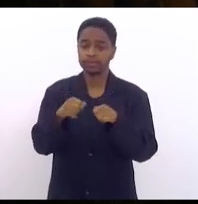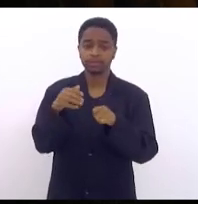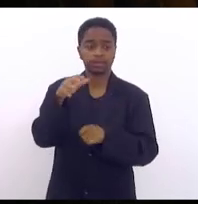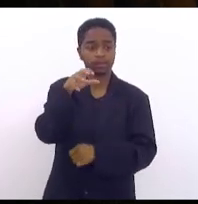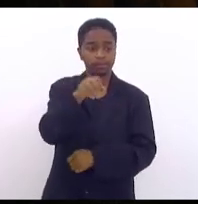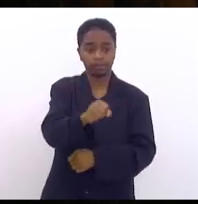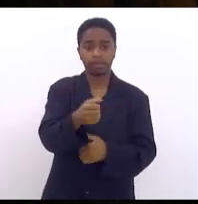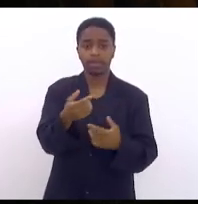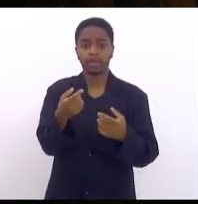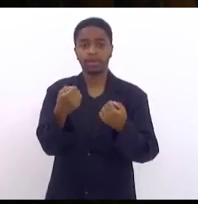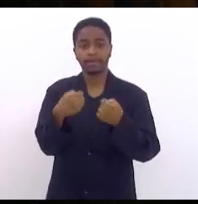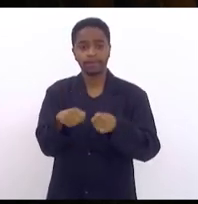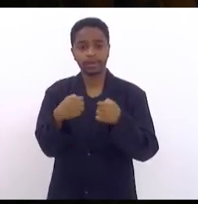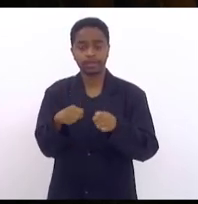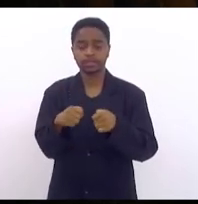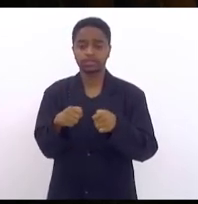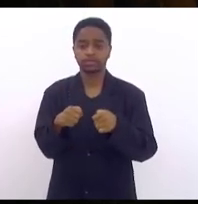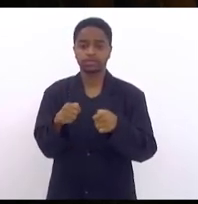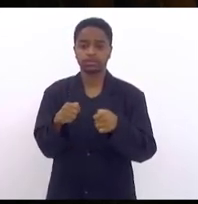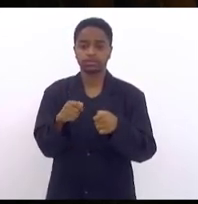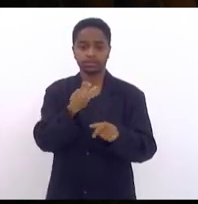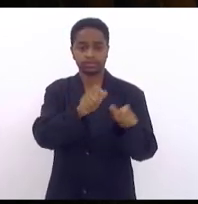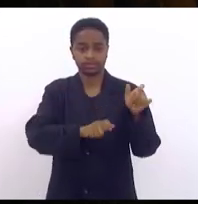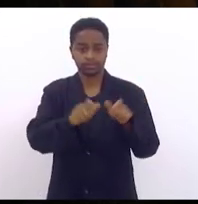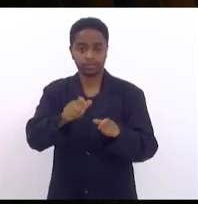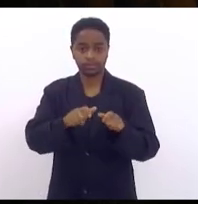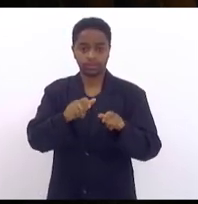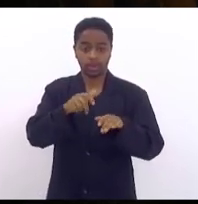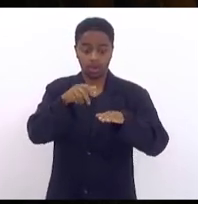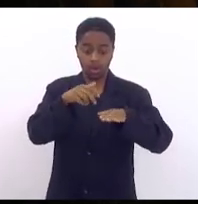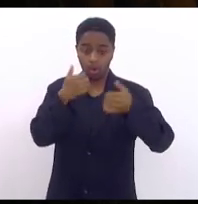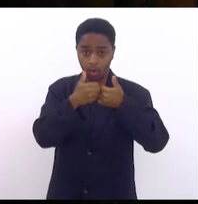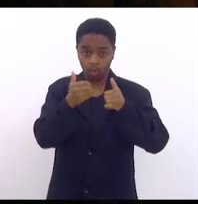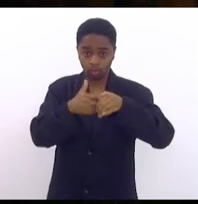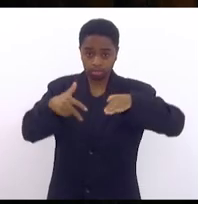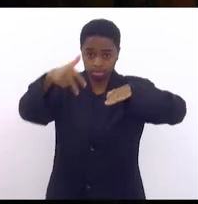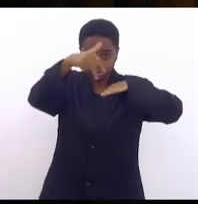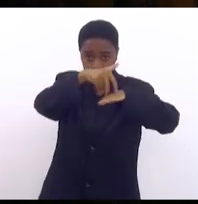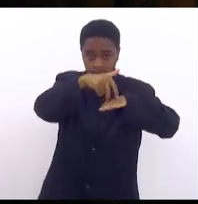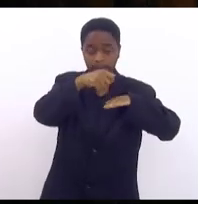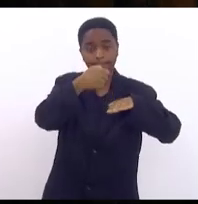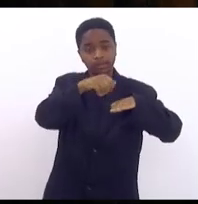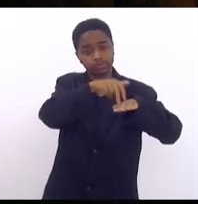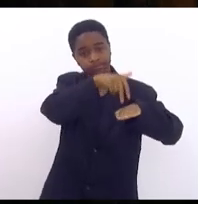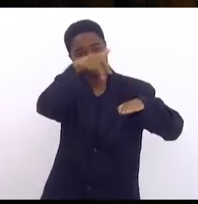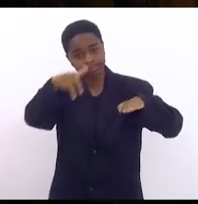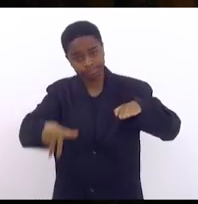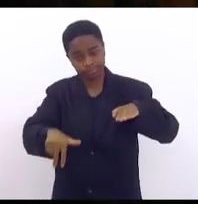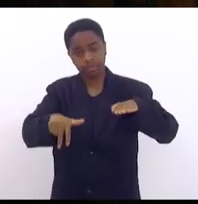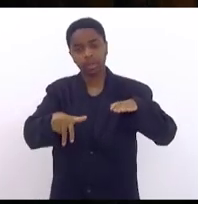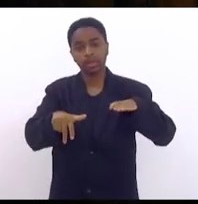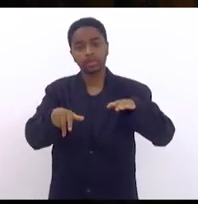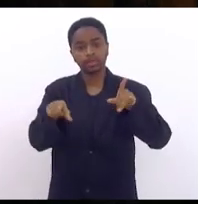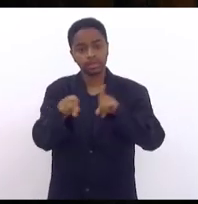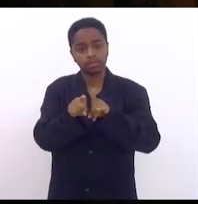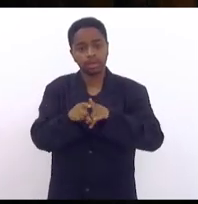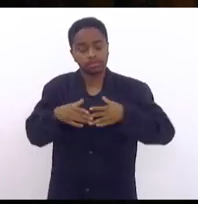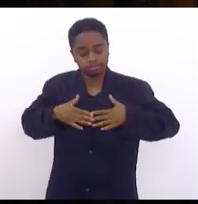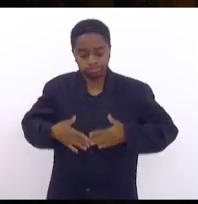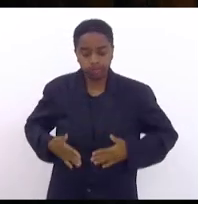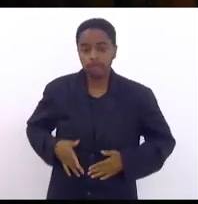sendo precisam esses indivíduos precisam descer do ônibus e serem ali